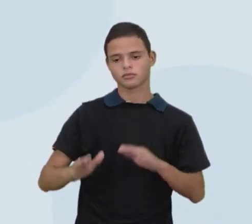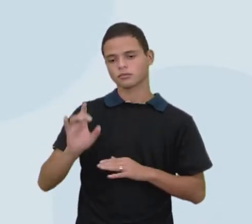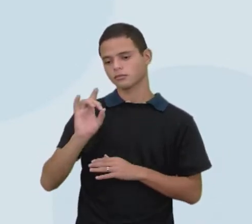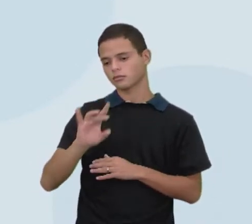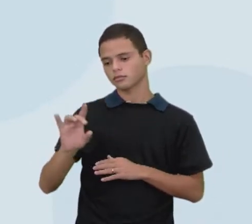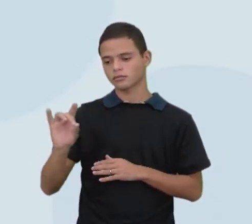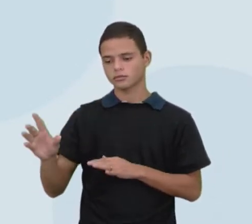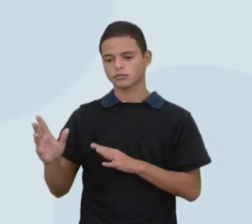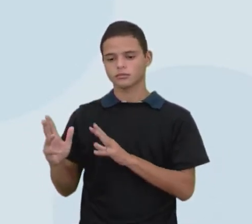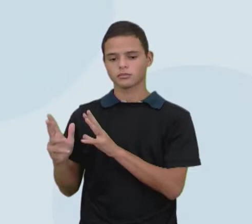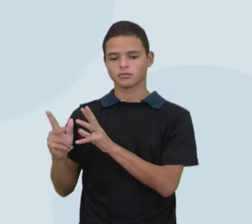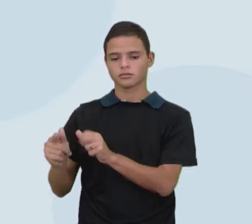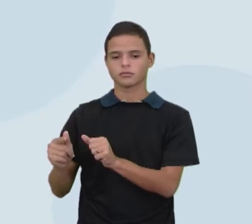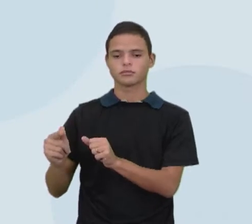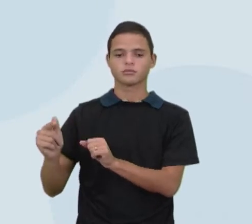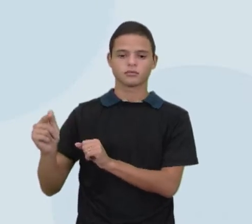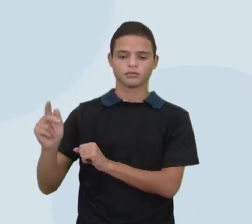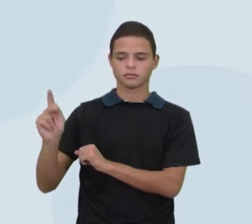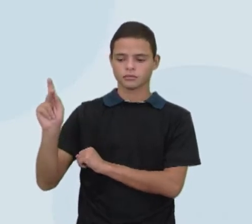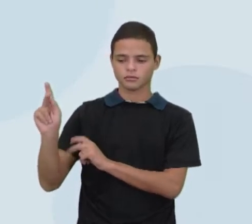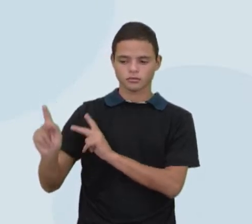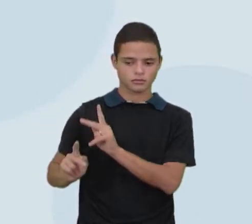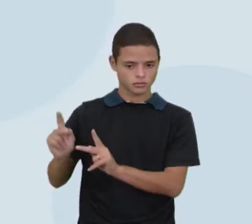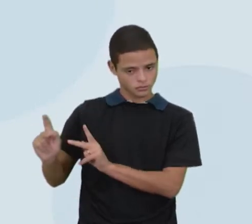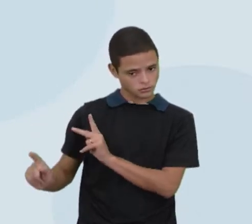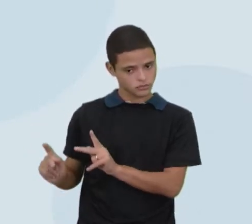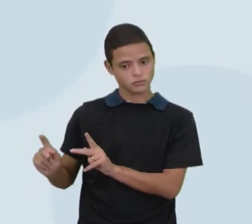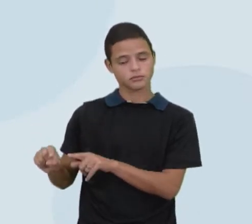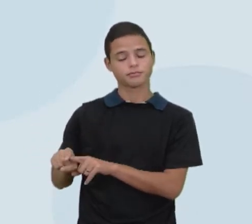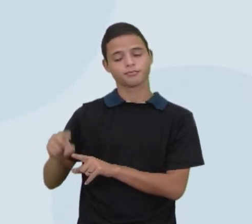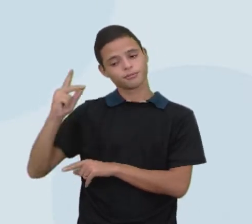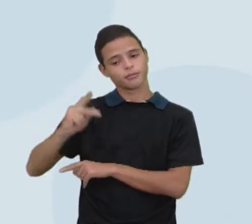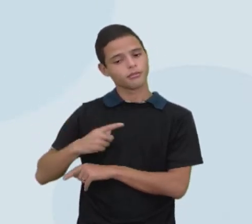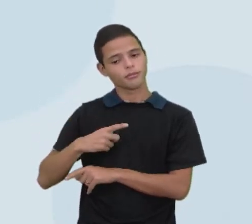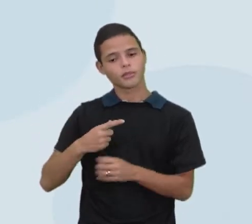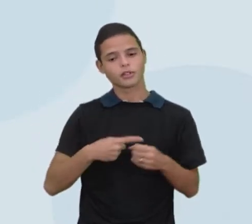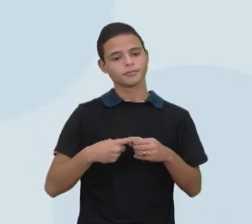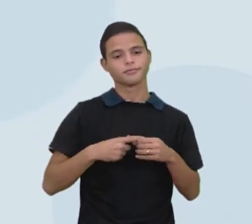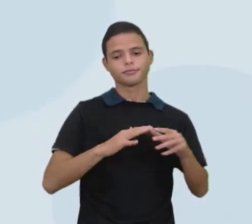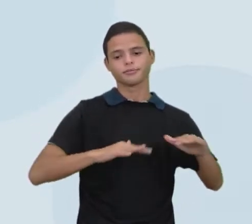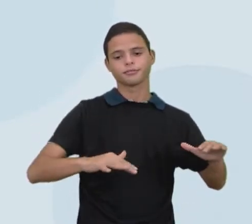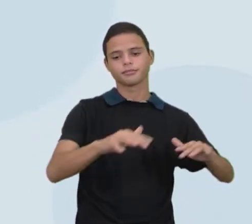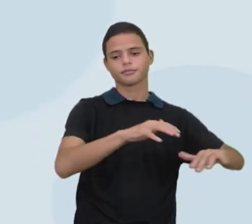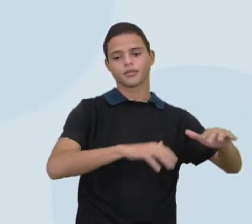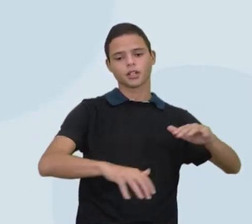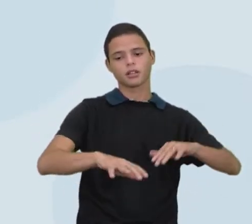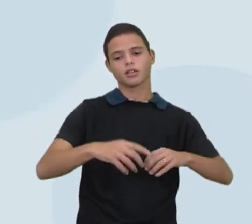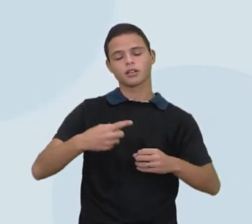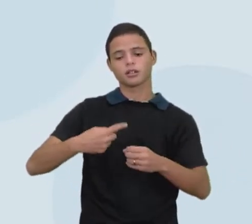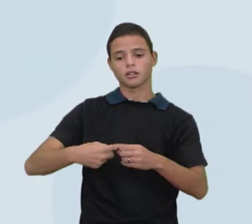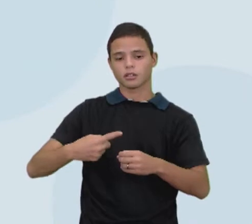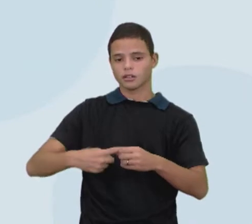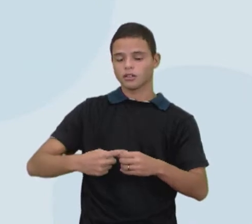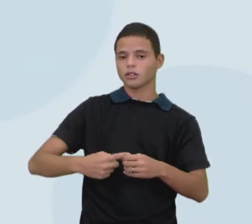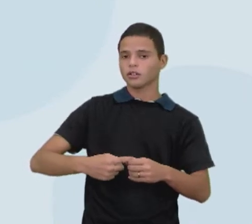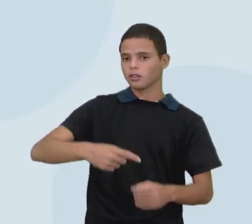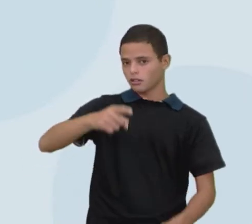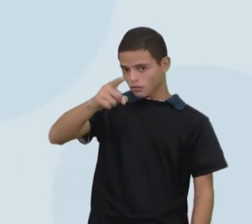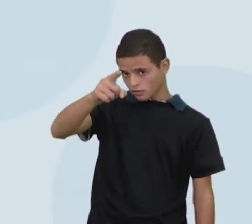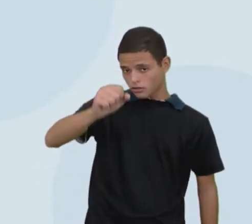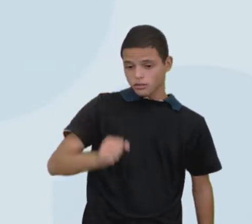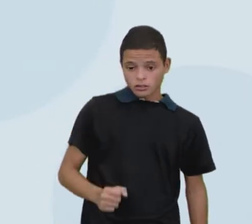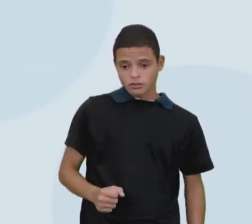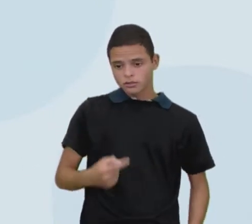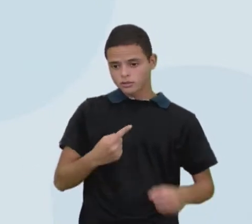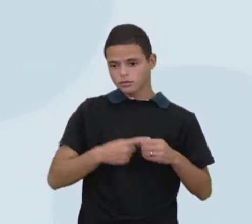e privados que atuam em seu território, tá? Então, é municipal. Então, você do seu